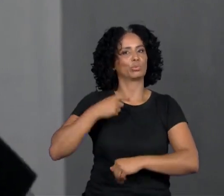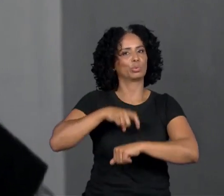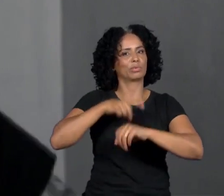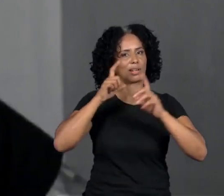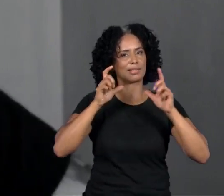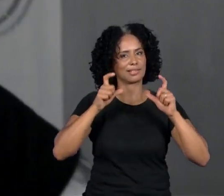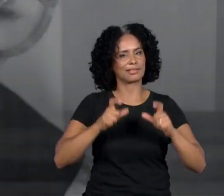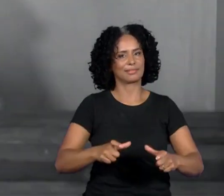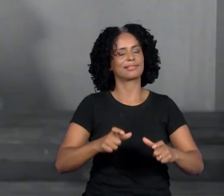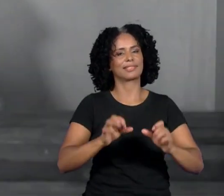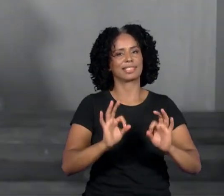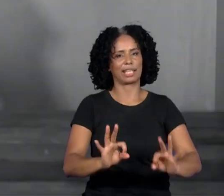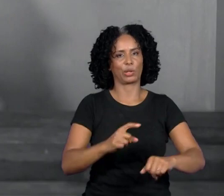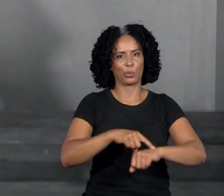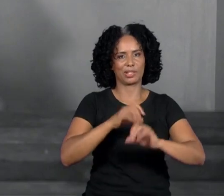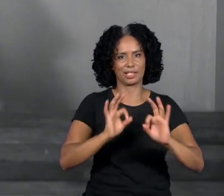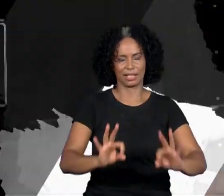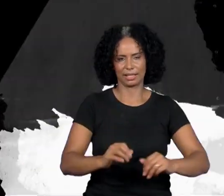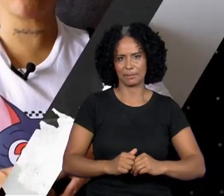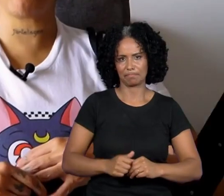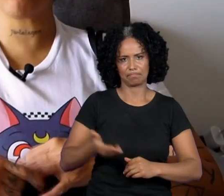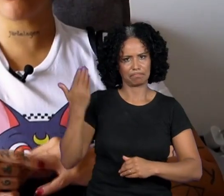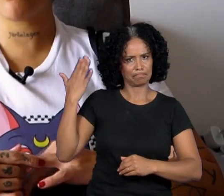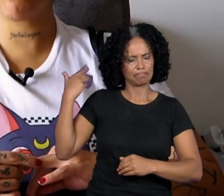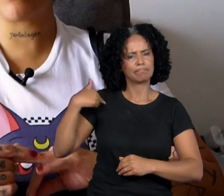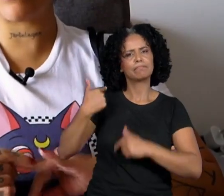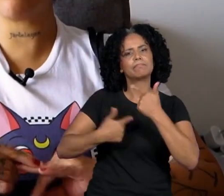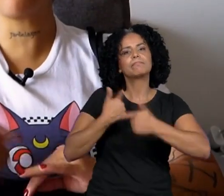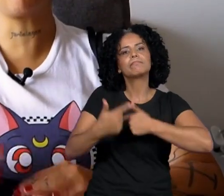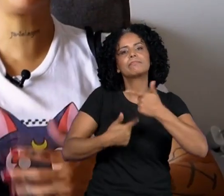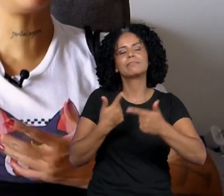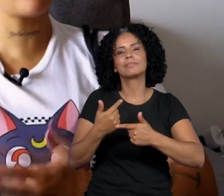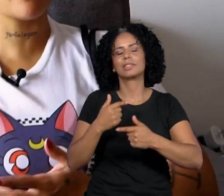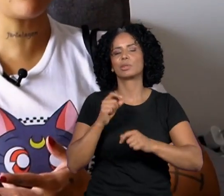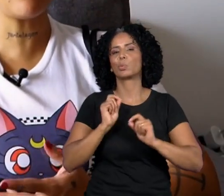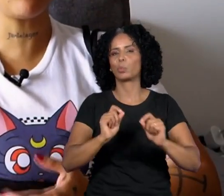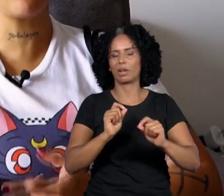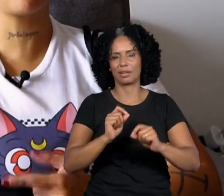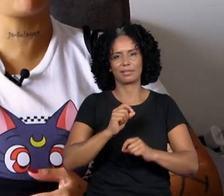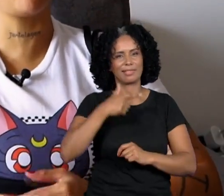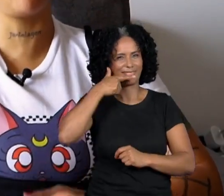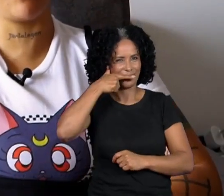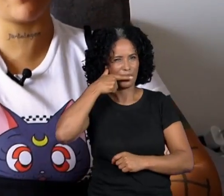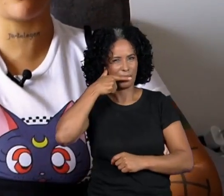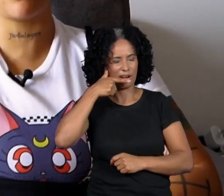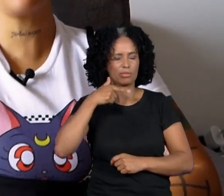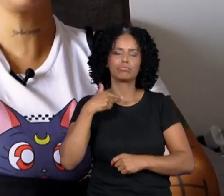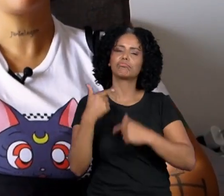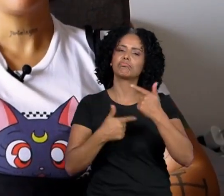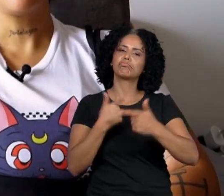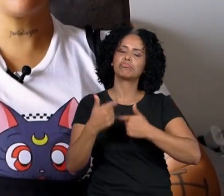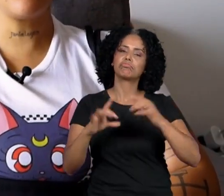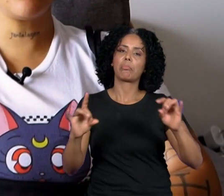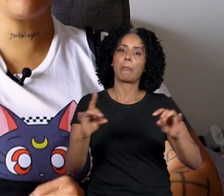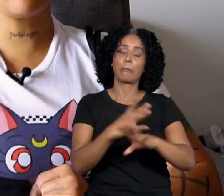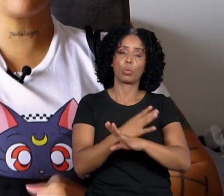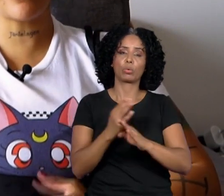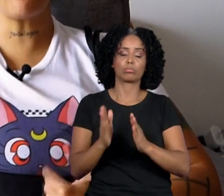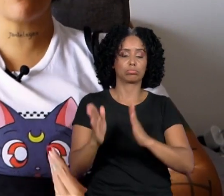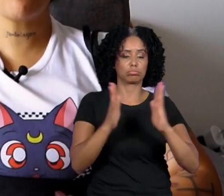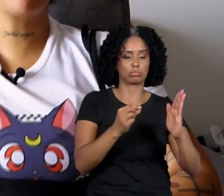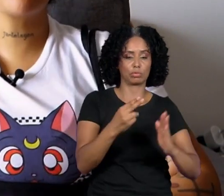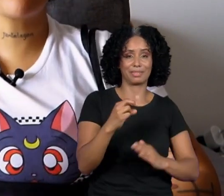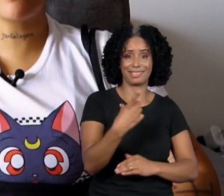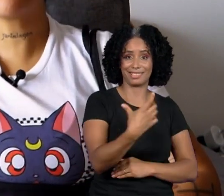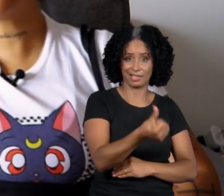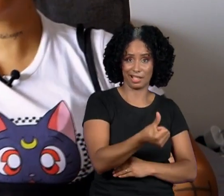certa. Eu trabalhava em telemarketing, eu tive uma crise em que eu fui internada no final de 2016 e